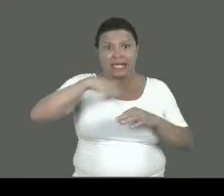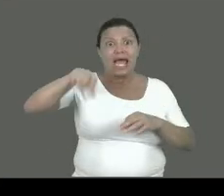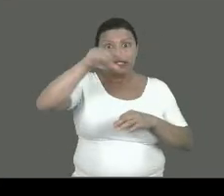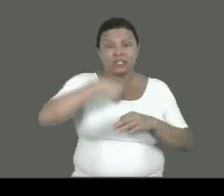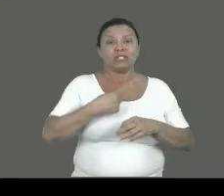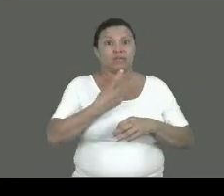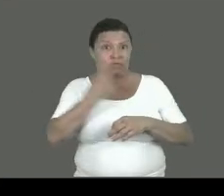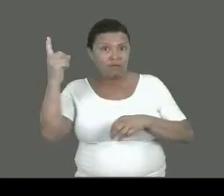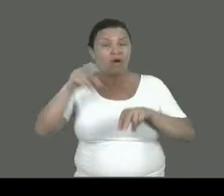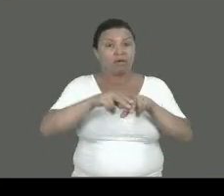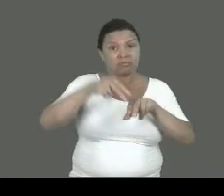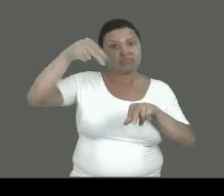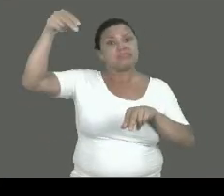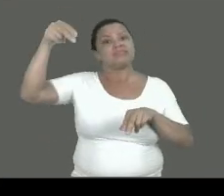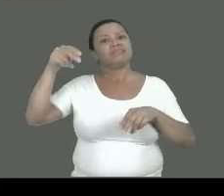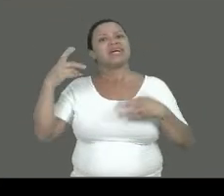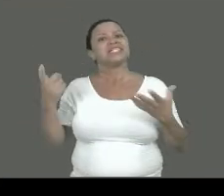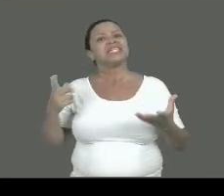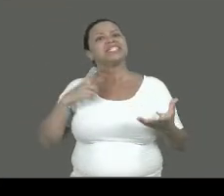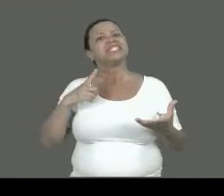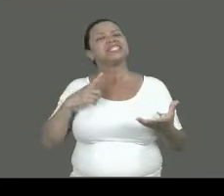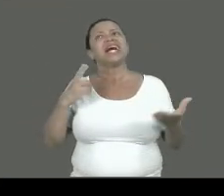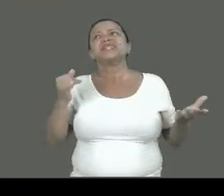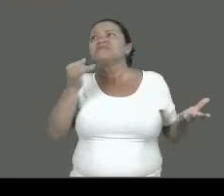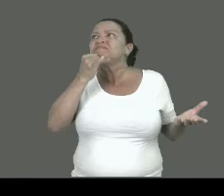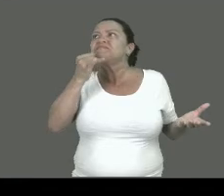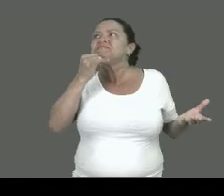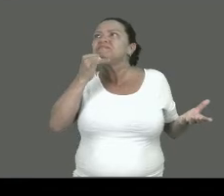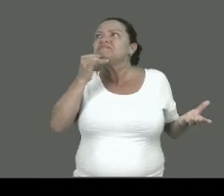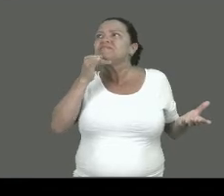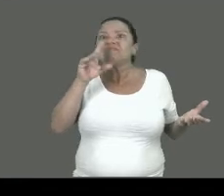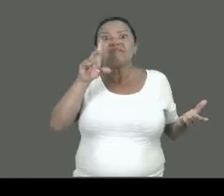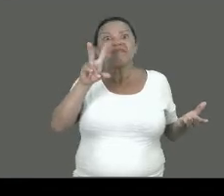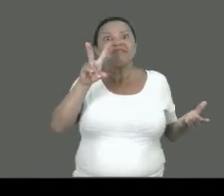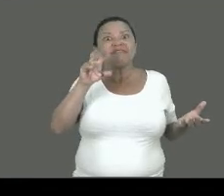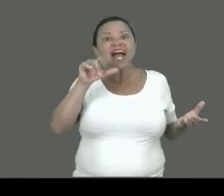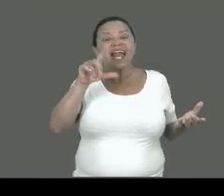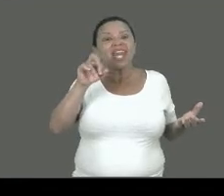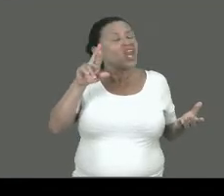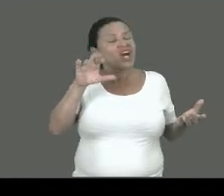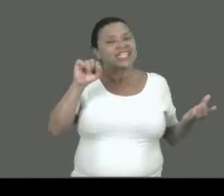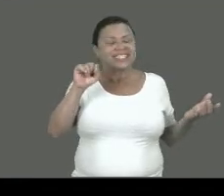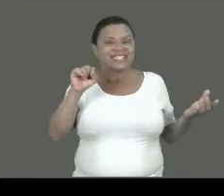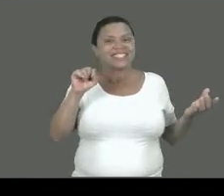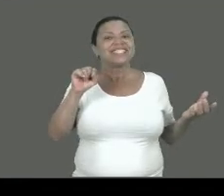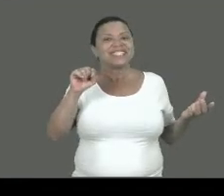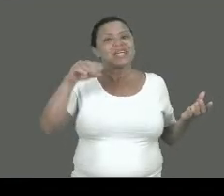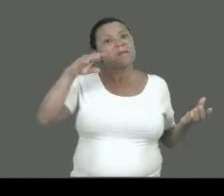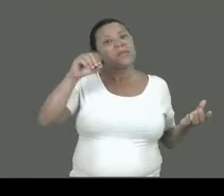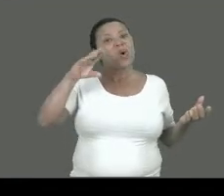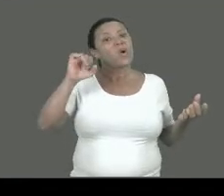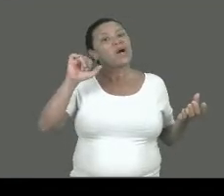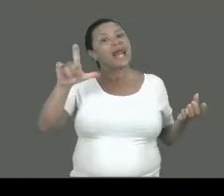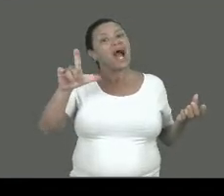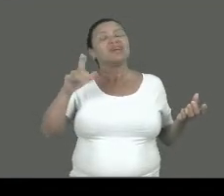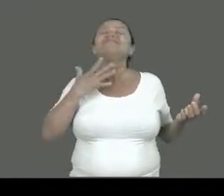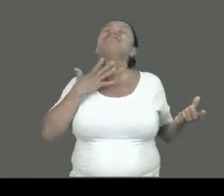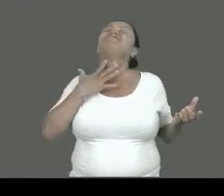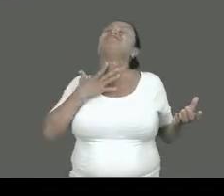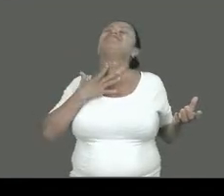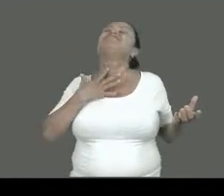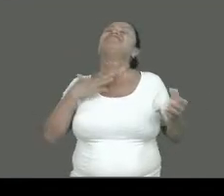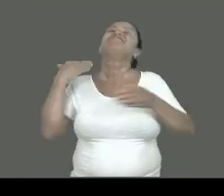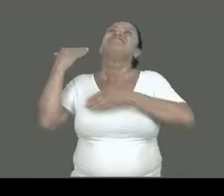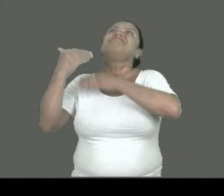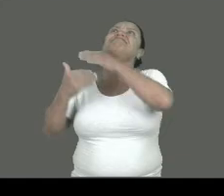desencarne, estaremos com um crédito, estaremos com uma condição espiritual e moral tão gostosa, tão